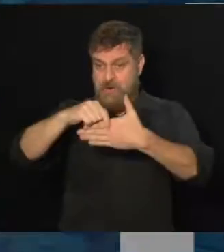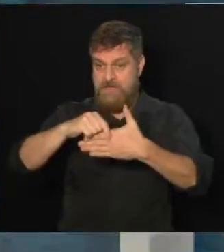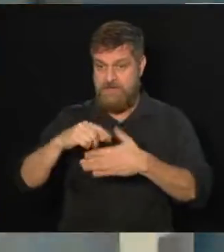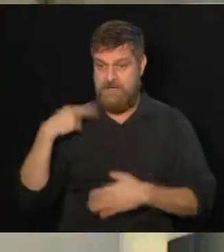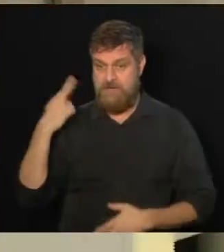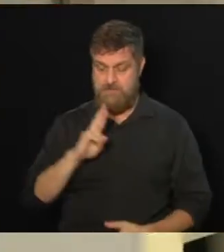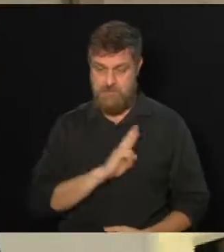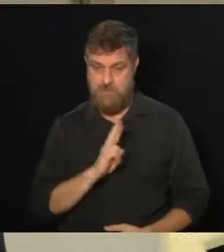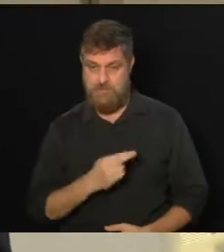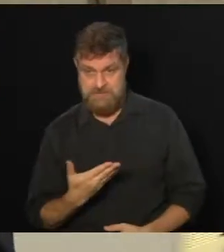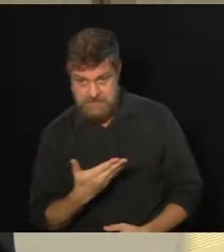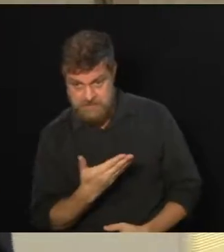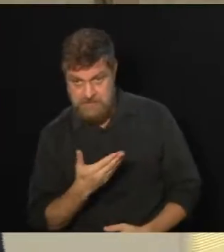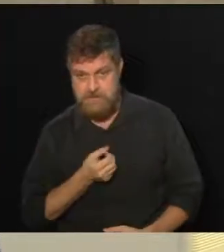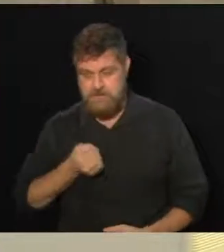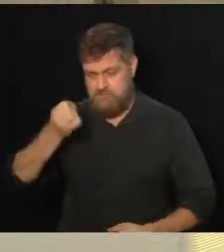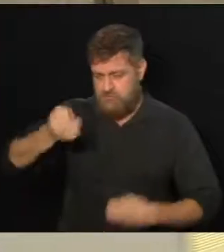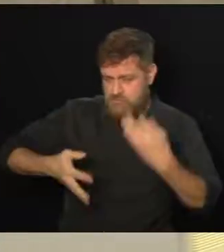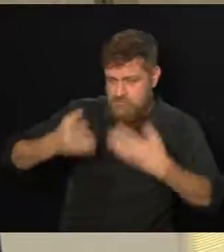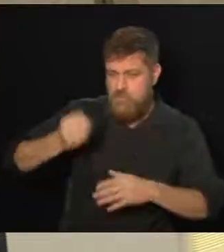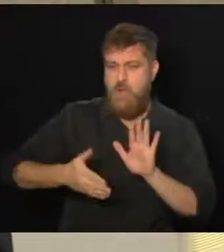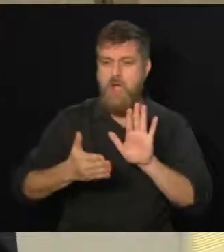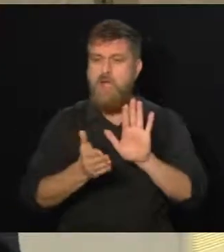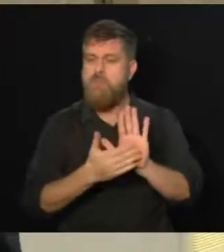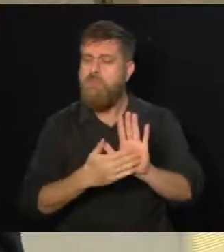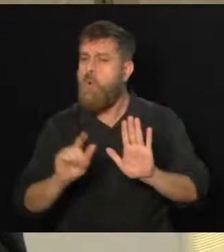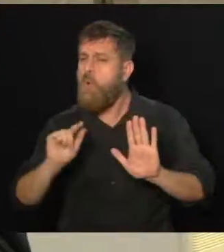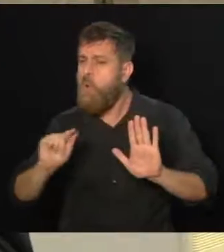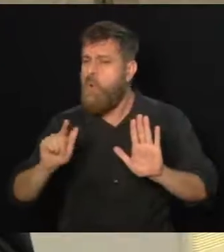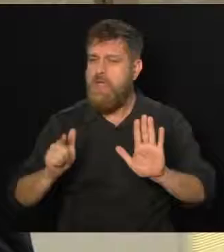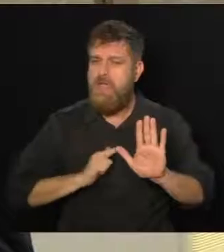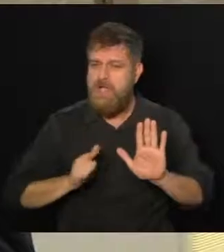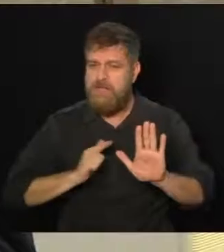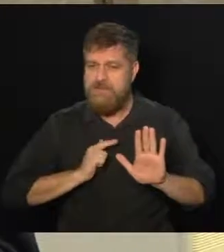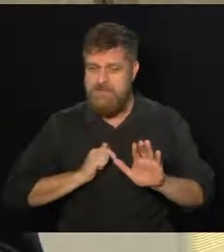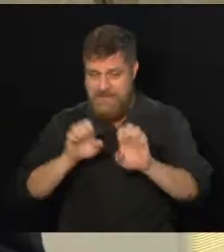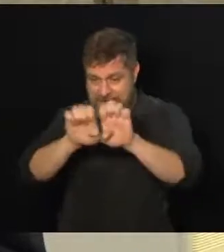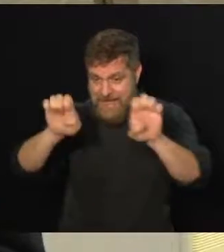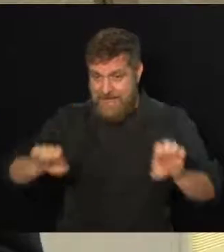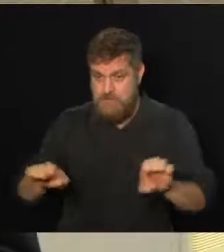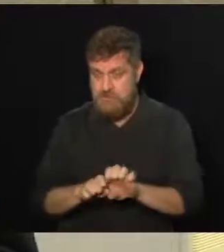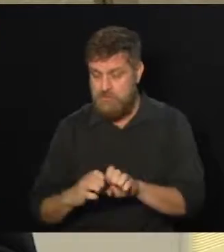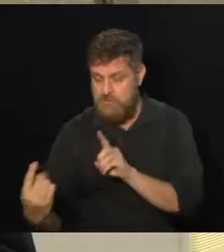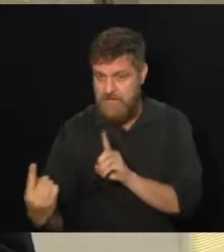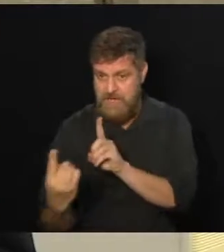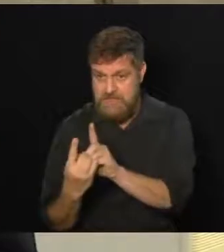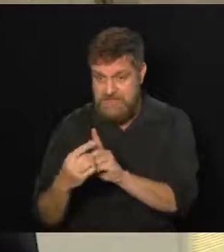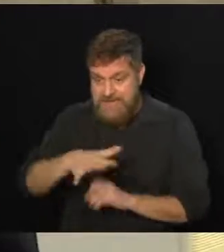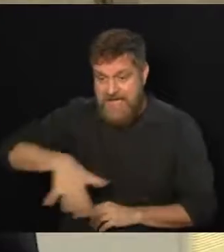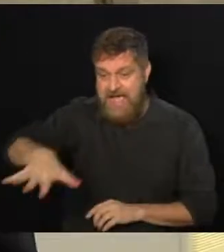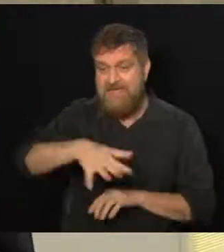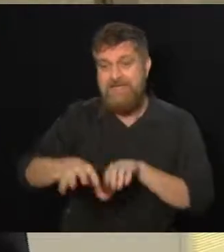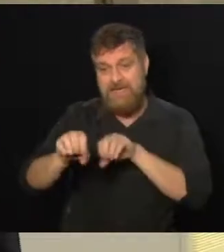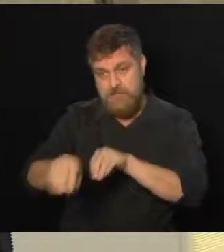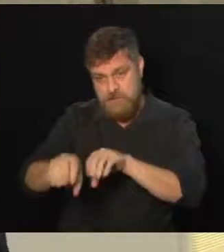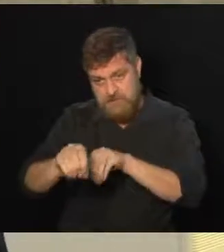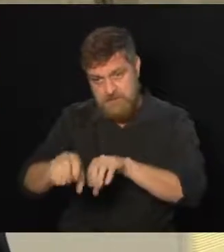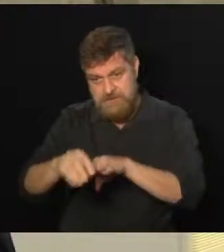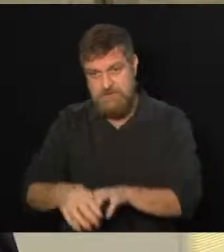o vereador Luiz Rossini diz que a proposta vai reorganizar a estrutura do atendimento na educação em